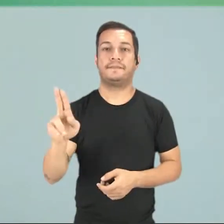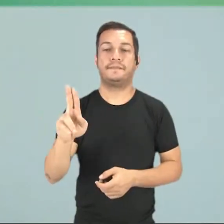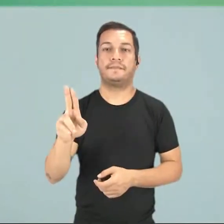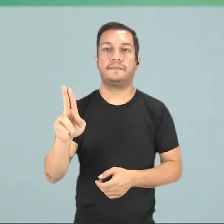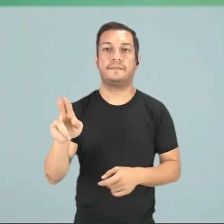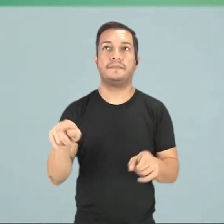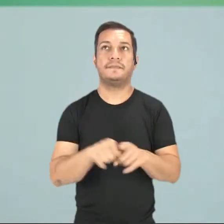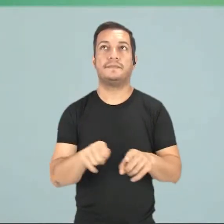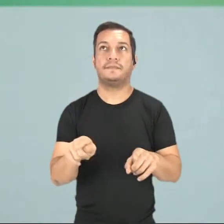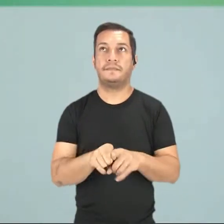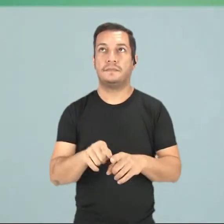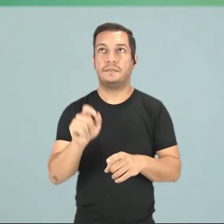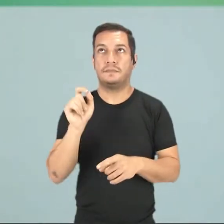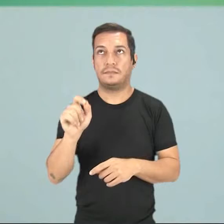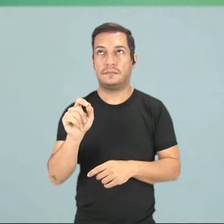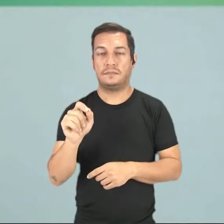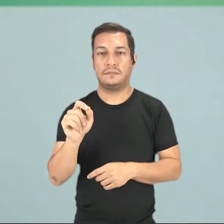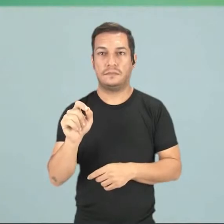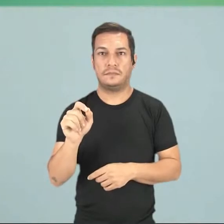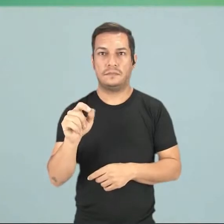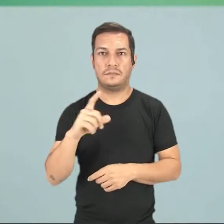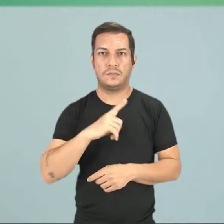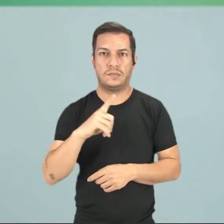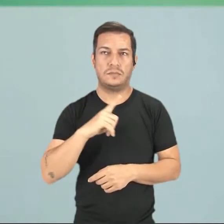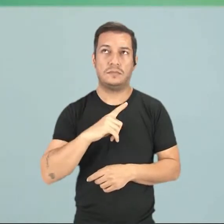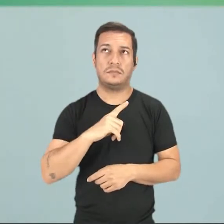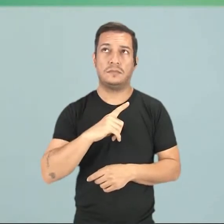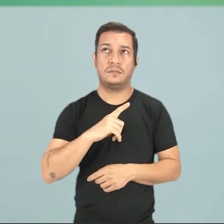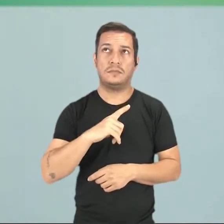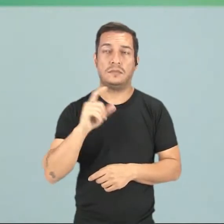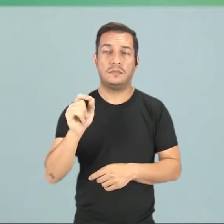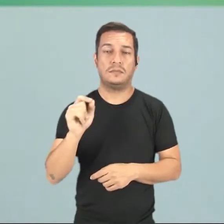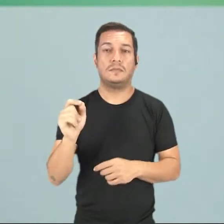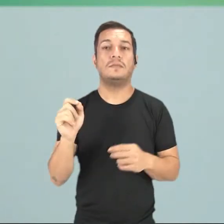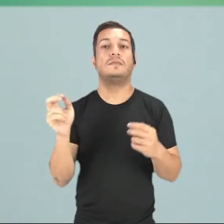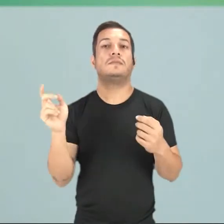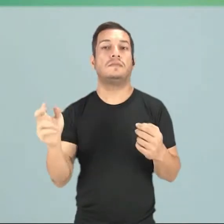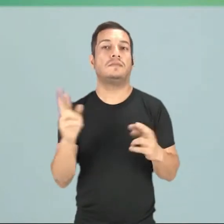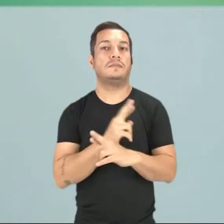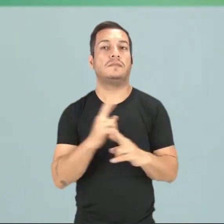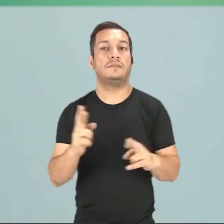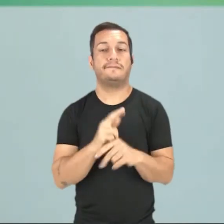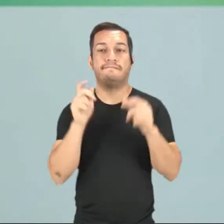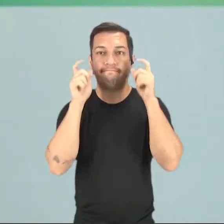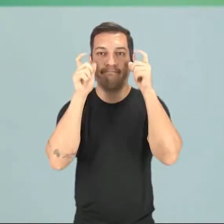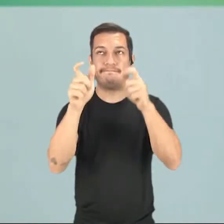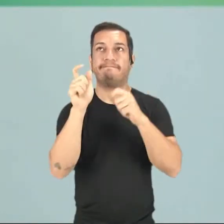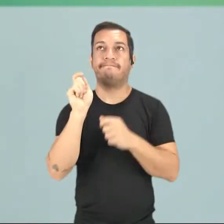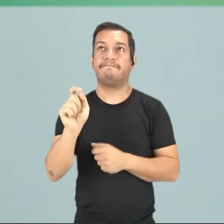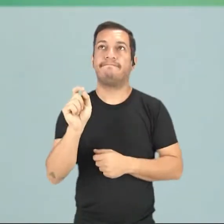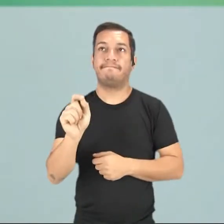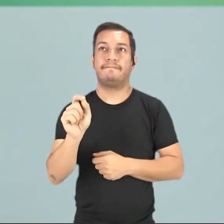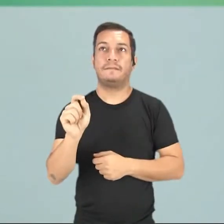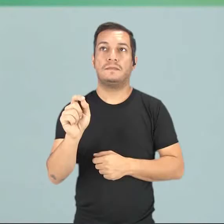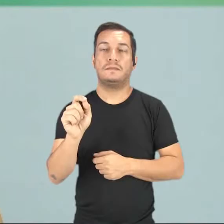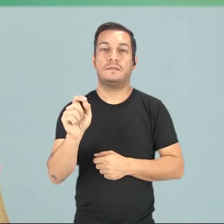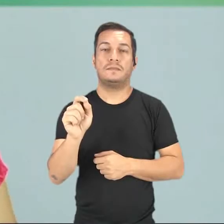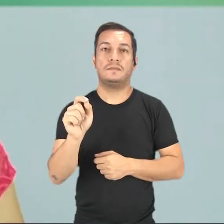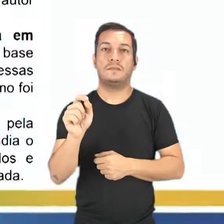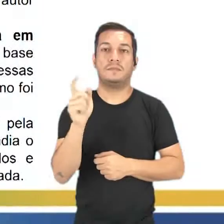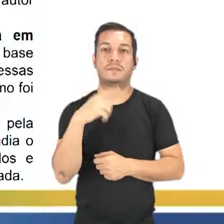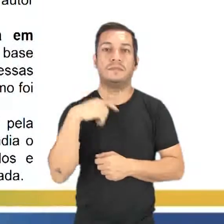ele também tem uma relação muito interessante com o que